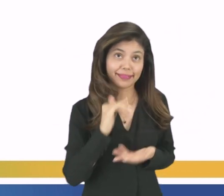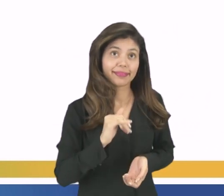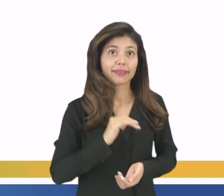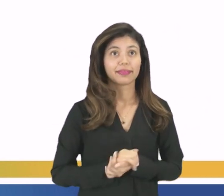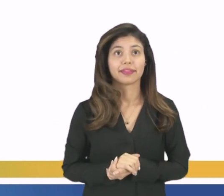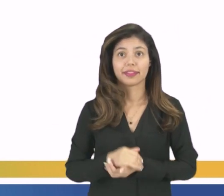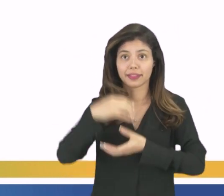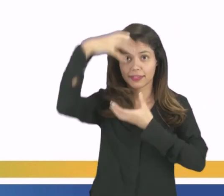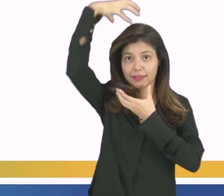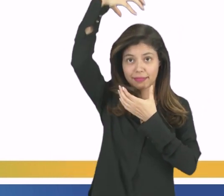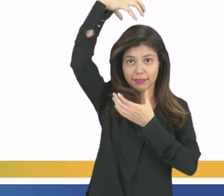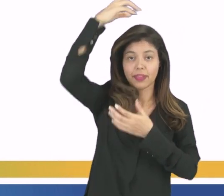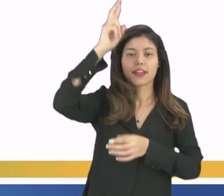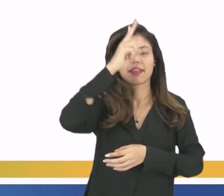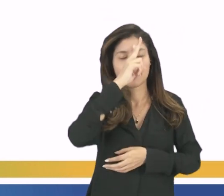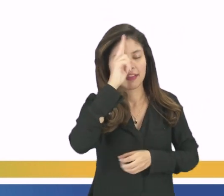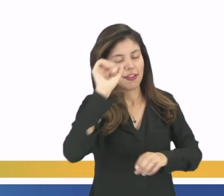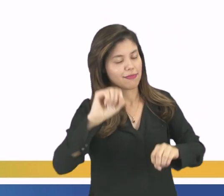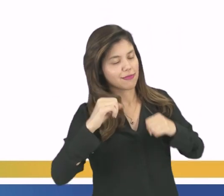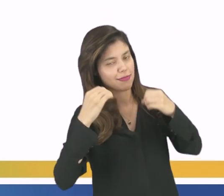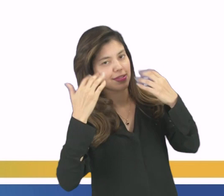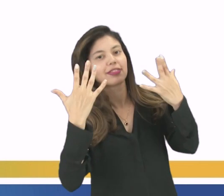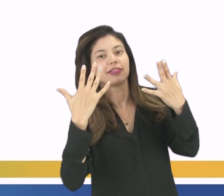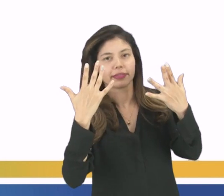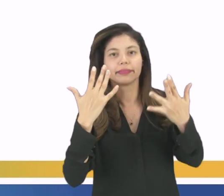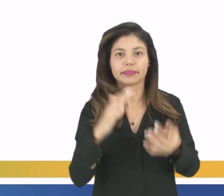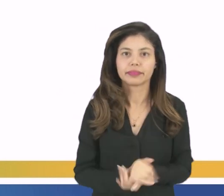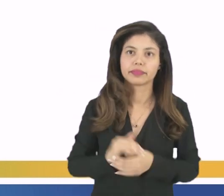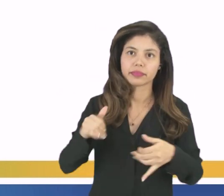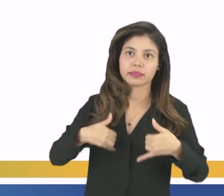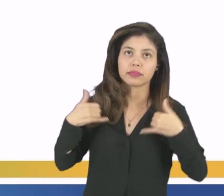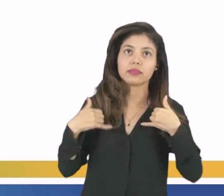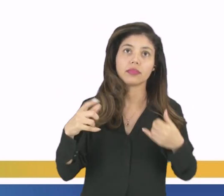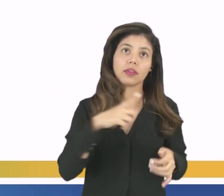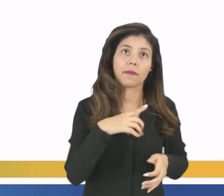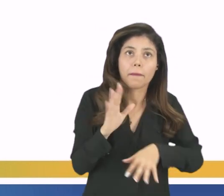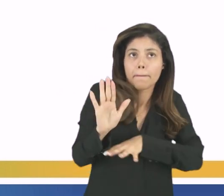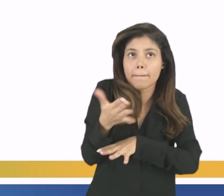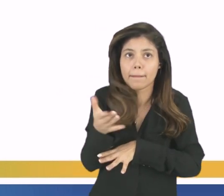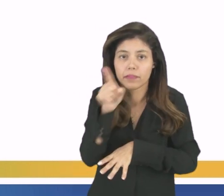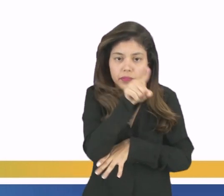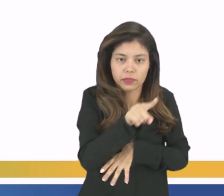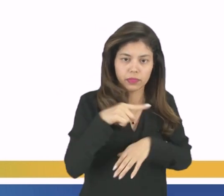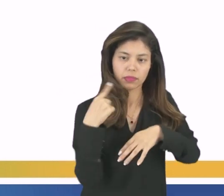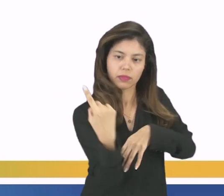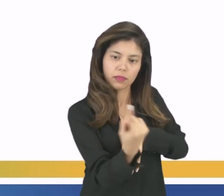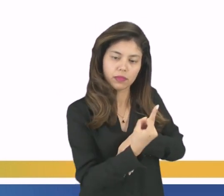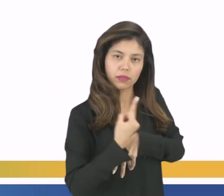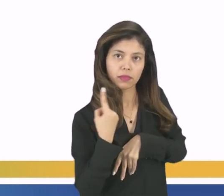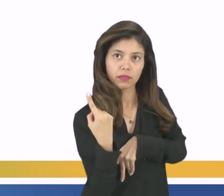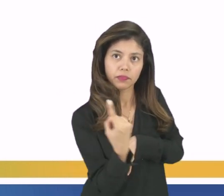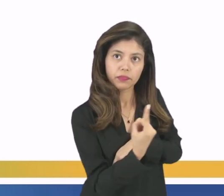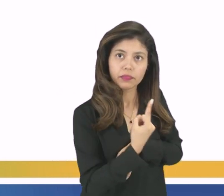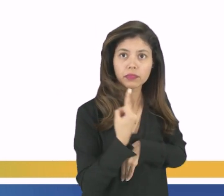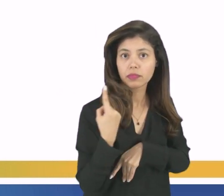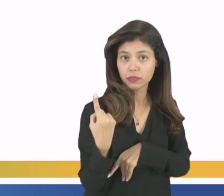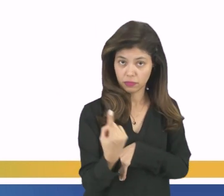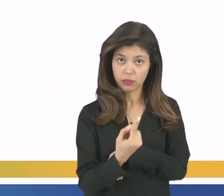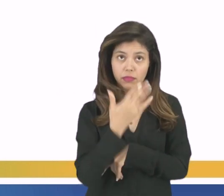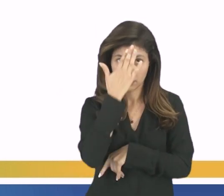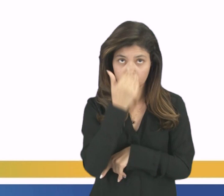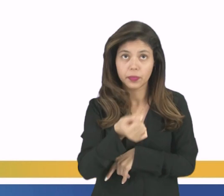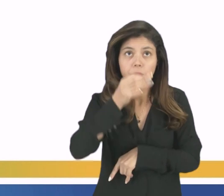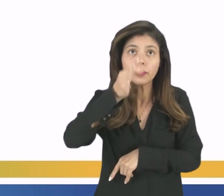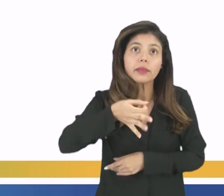né? Então é só você lembrar das festinhas de aniversário, correto? Ele possui uma base circular, nós sabemos que essa base ela é